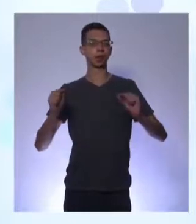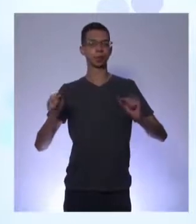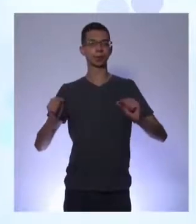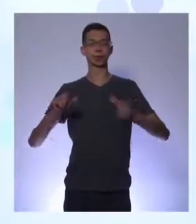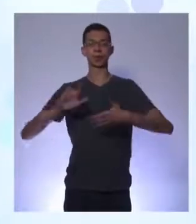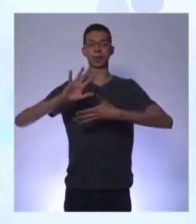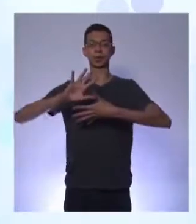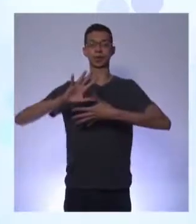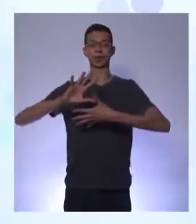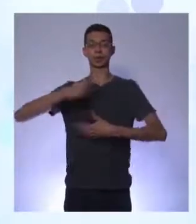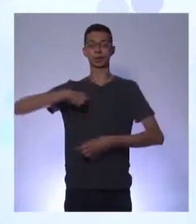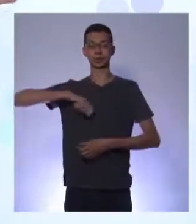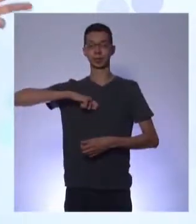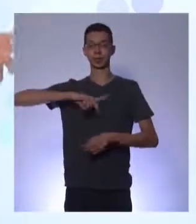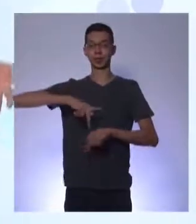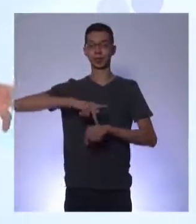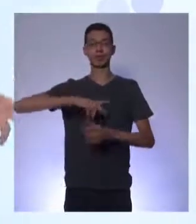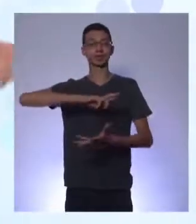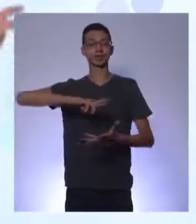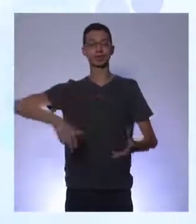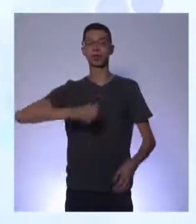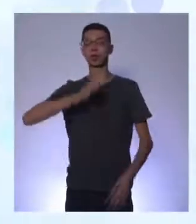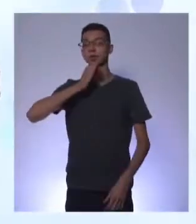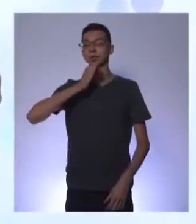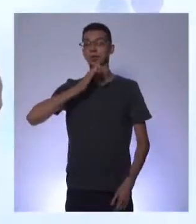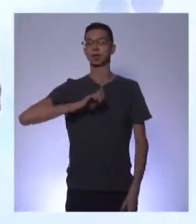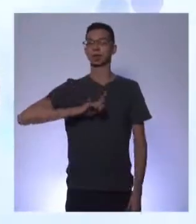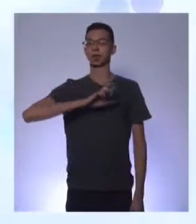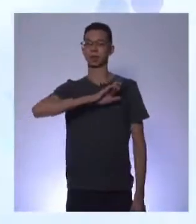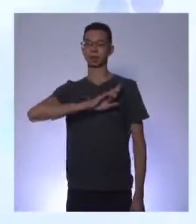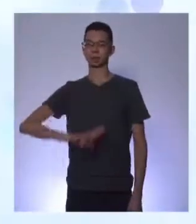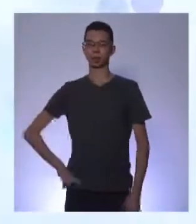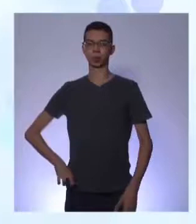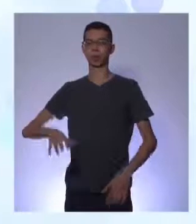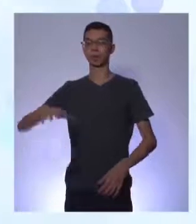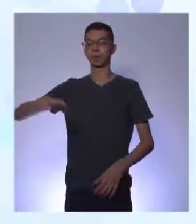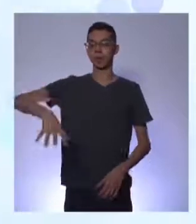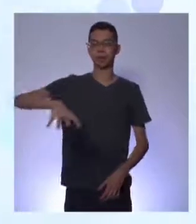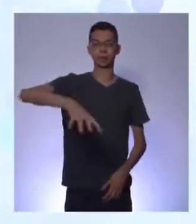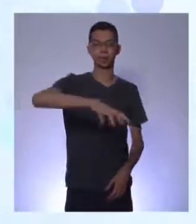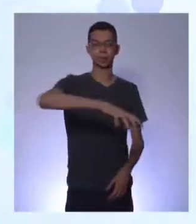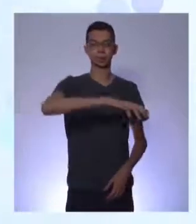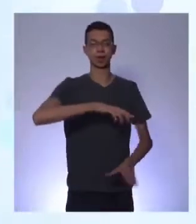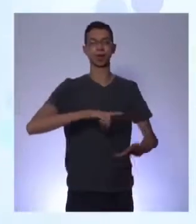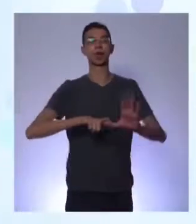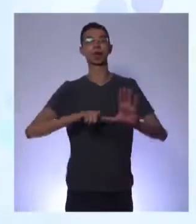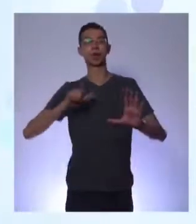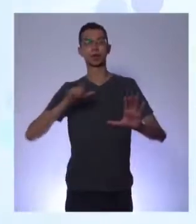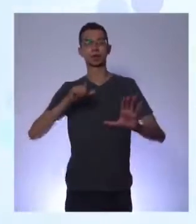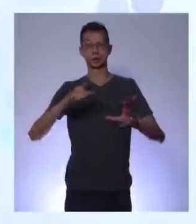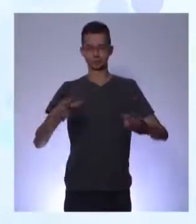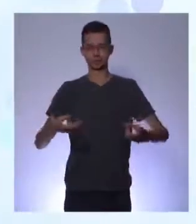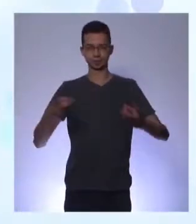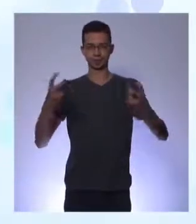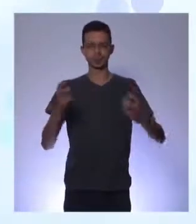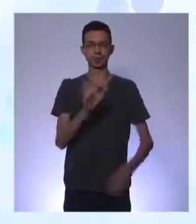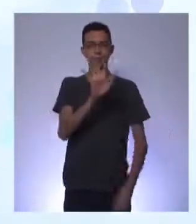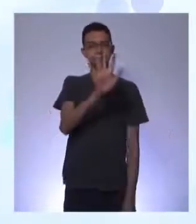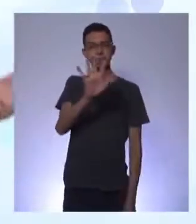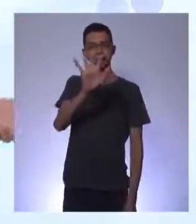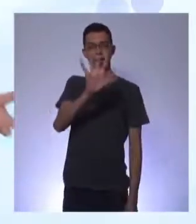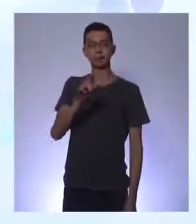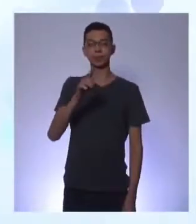Espanhola em diversos países com repúblicas independentes. Você pode, quando você olha no mapa, você vê ali